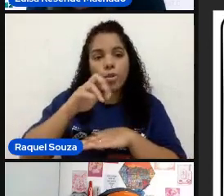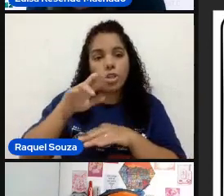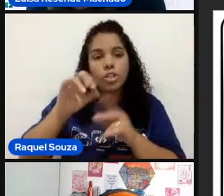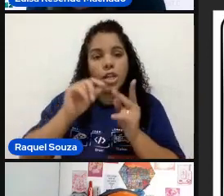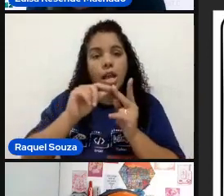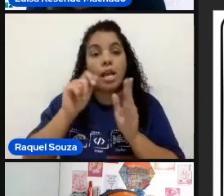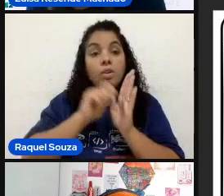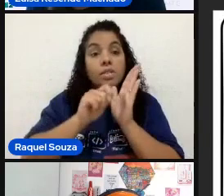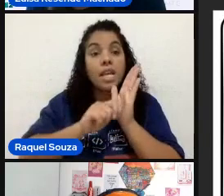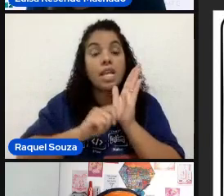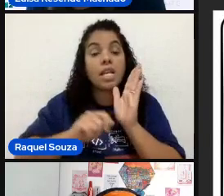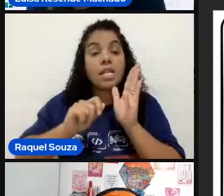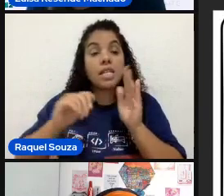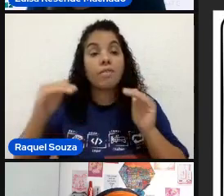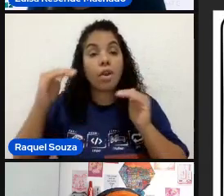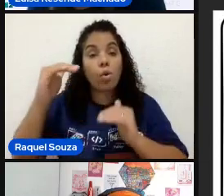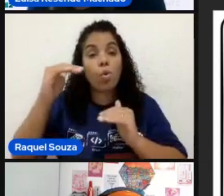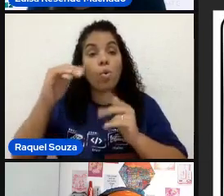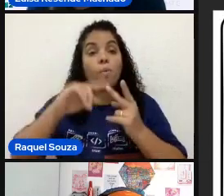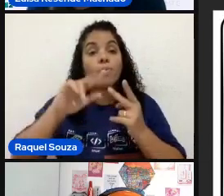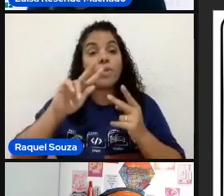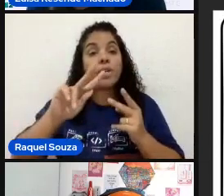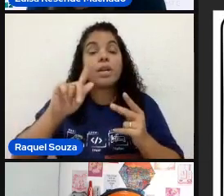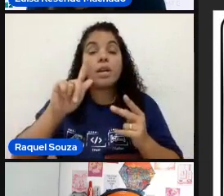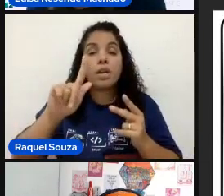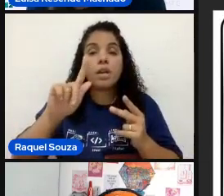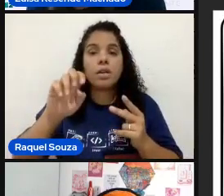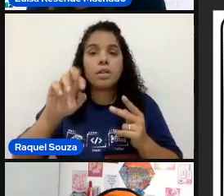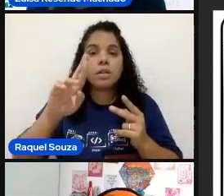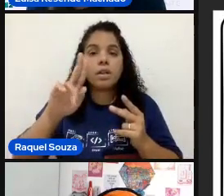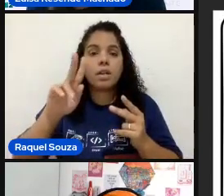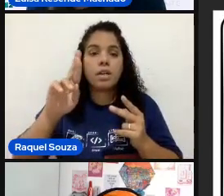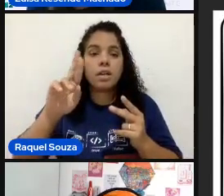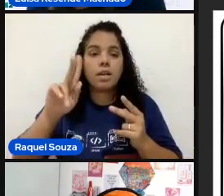Gherkin, tá? Porque é uma linguagem que